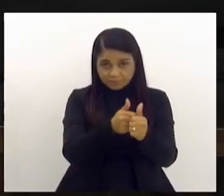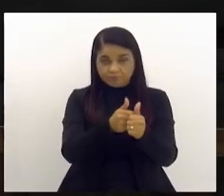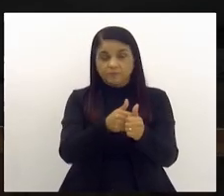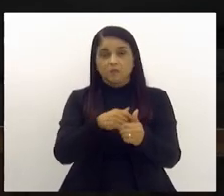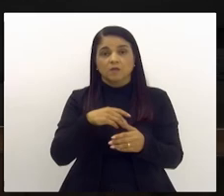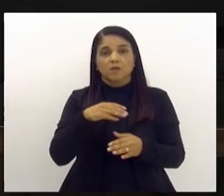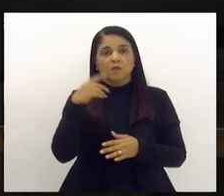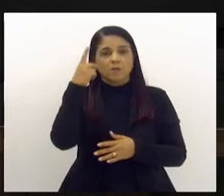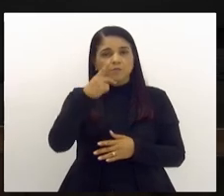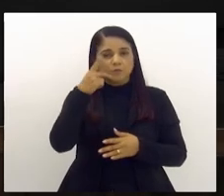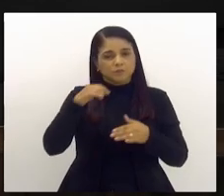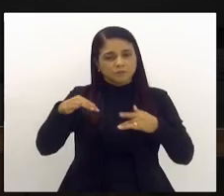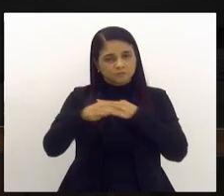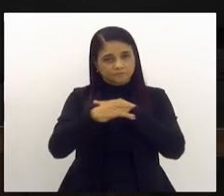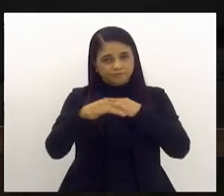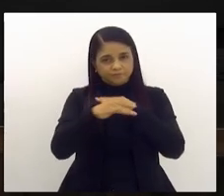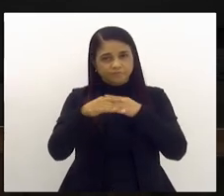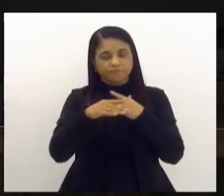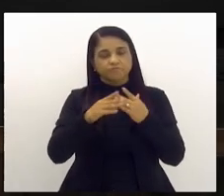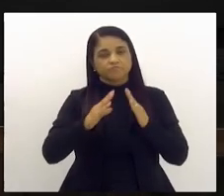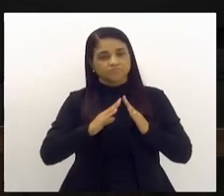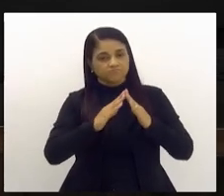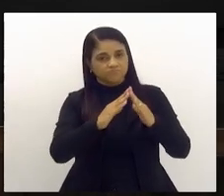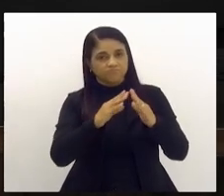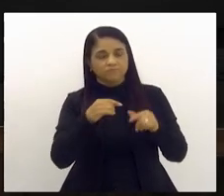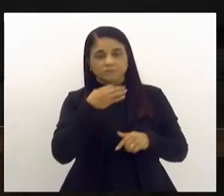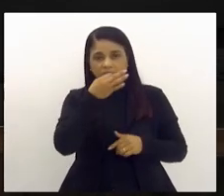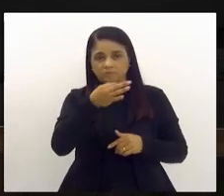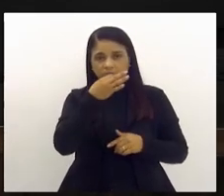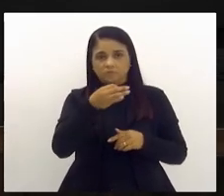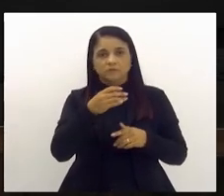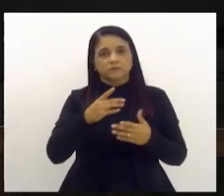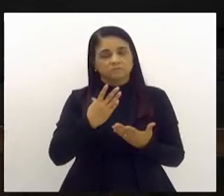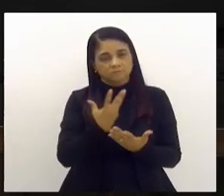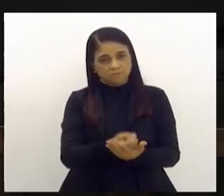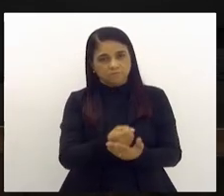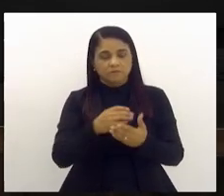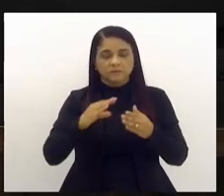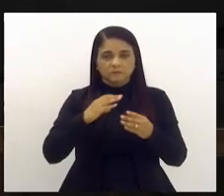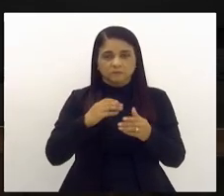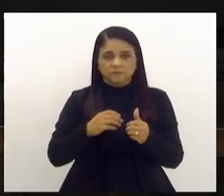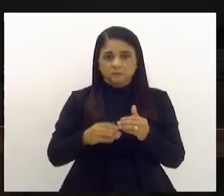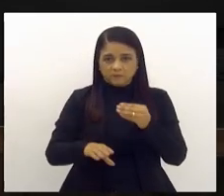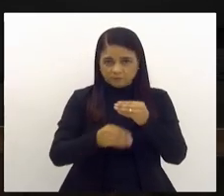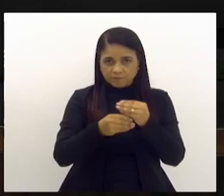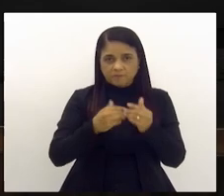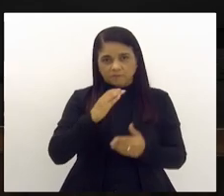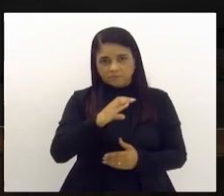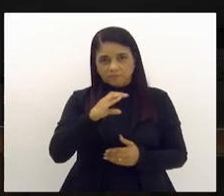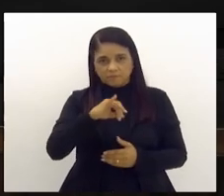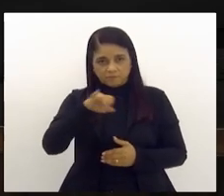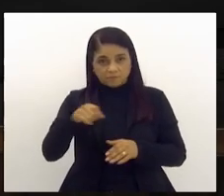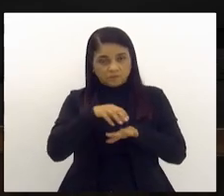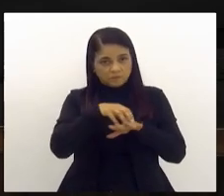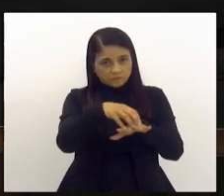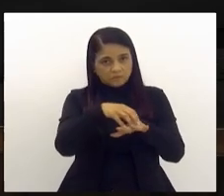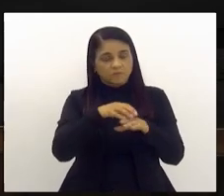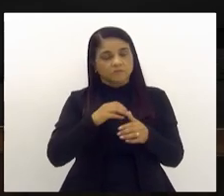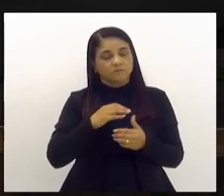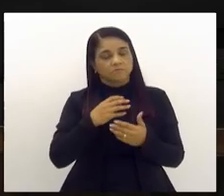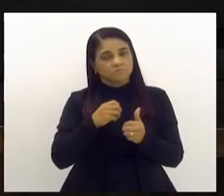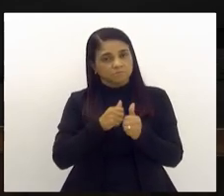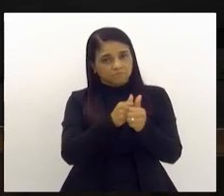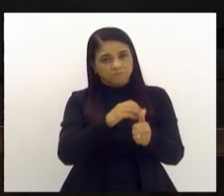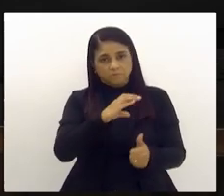de política urbana, habitação e assuntos fundiários favorável com as emendas da CCJ, de transporte favorável com as emendas da